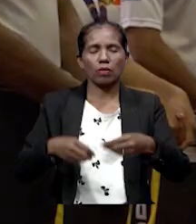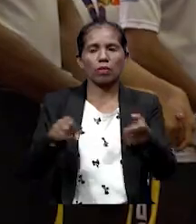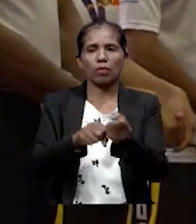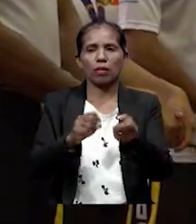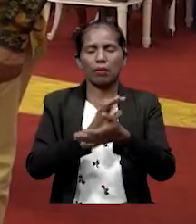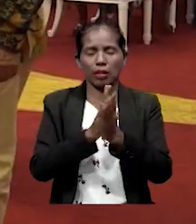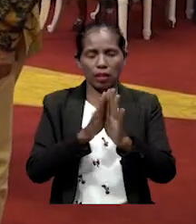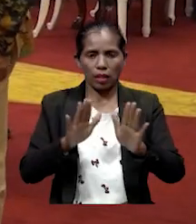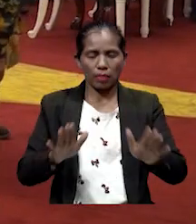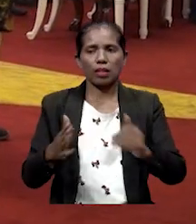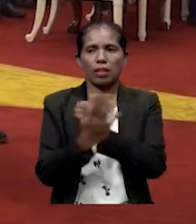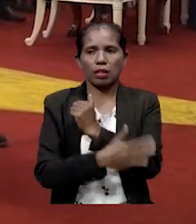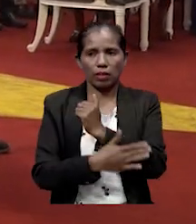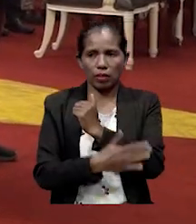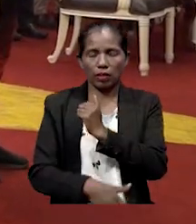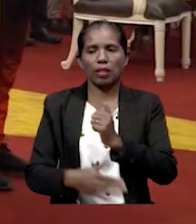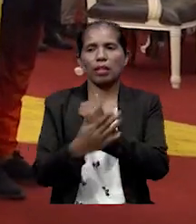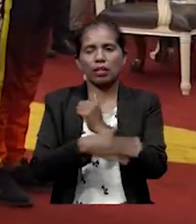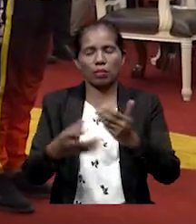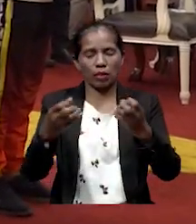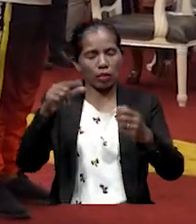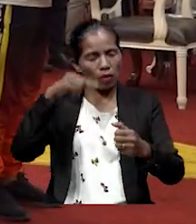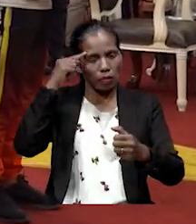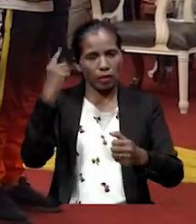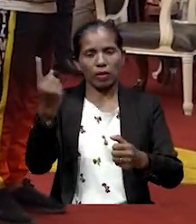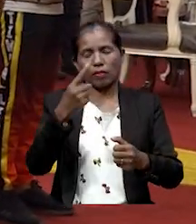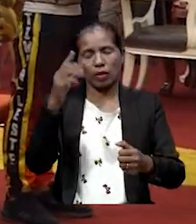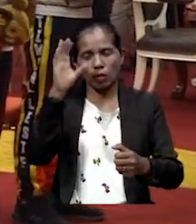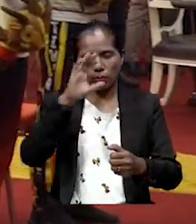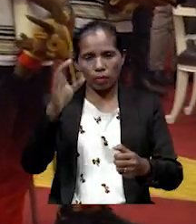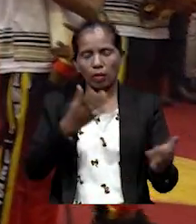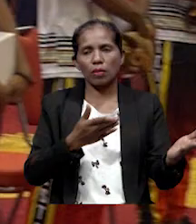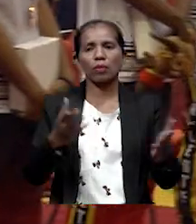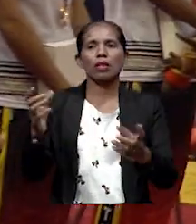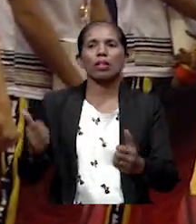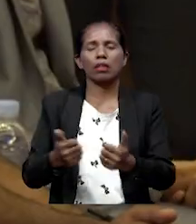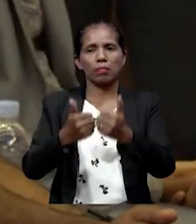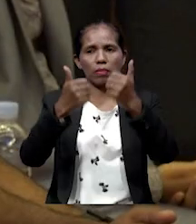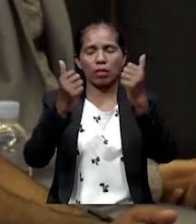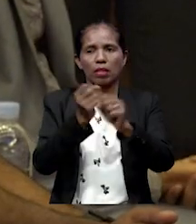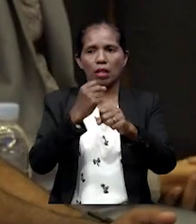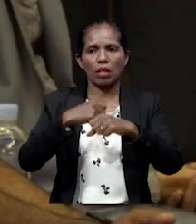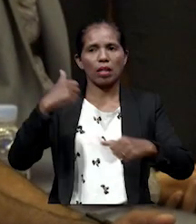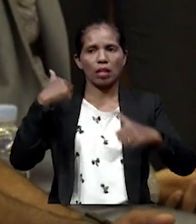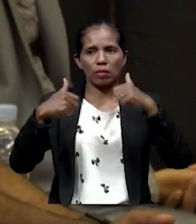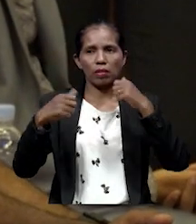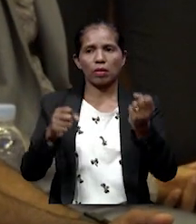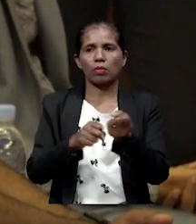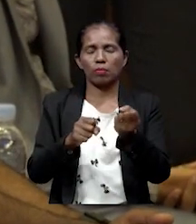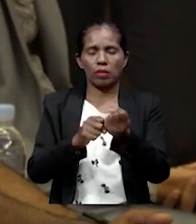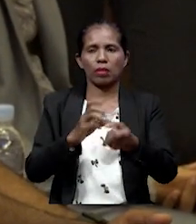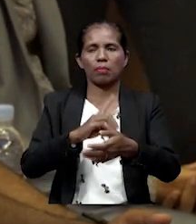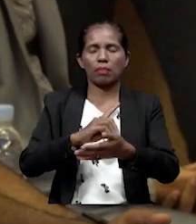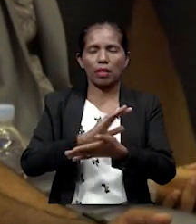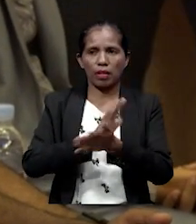Dame e Arailarang e a nação Barak, governo sempre busca lore desporto, ato halo atividade nebe contribui para Dame. E